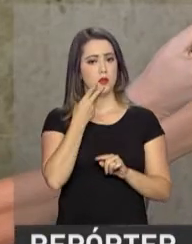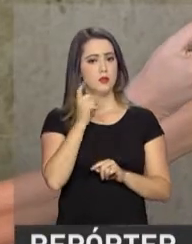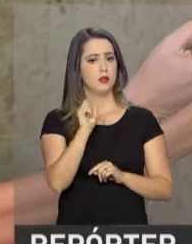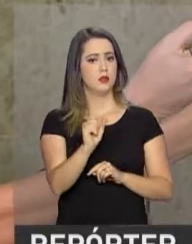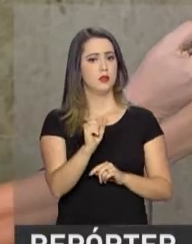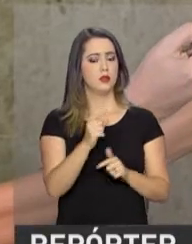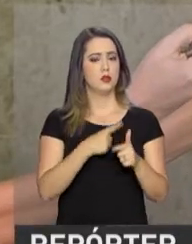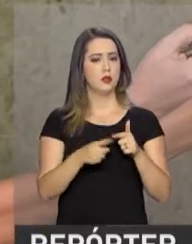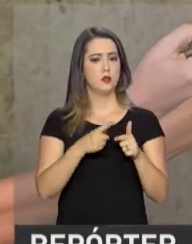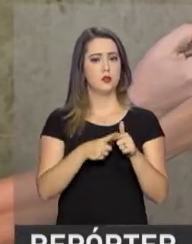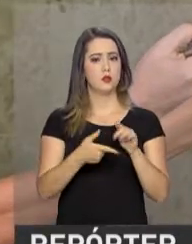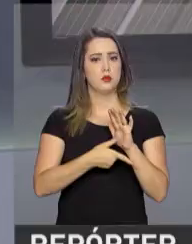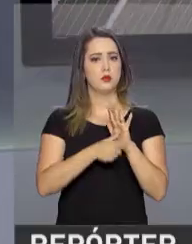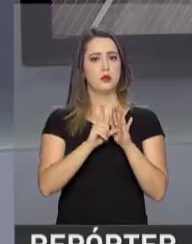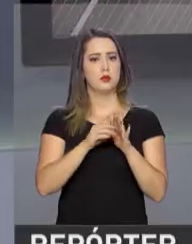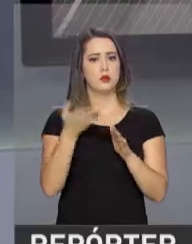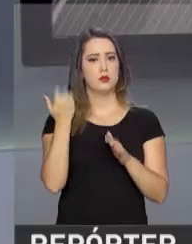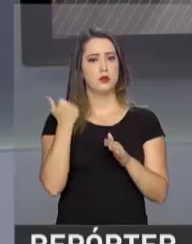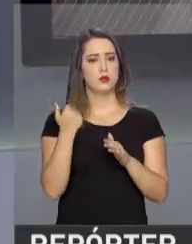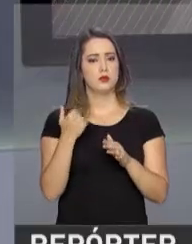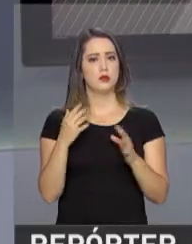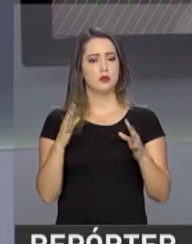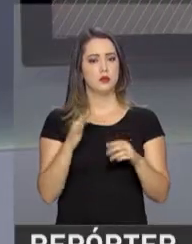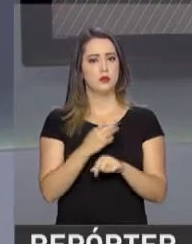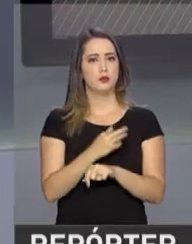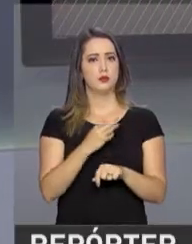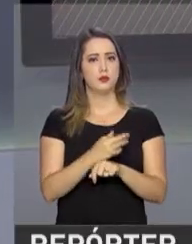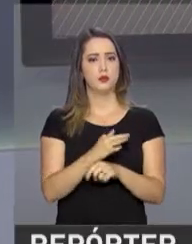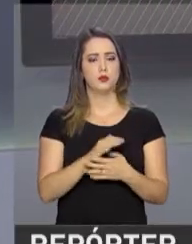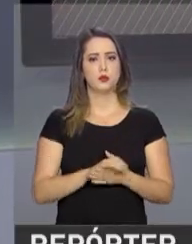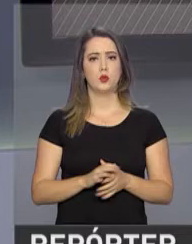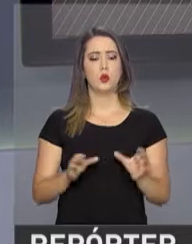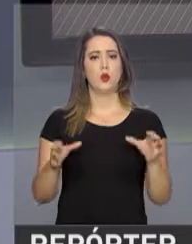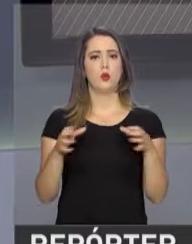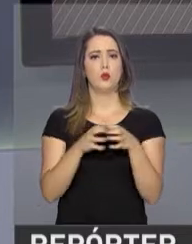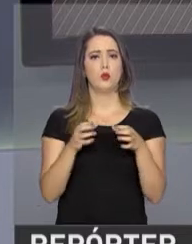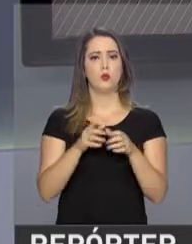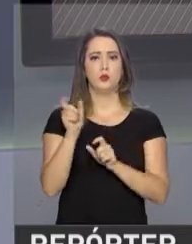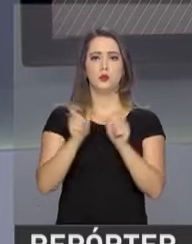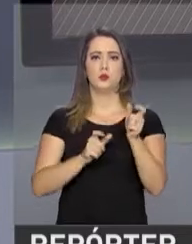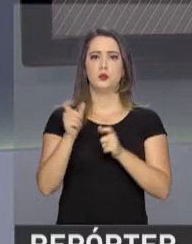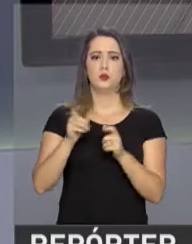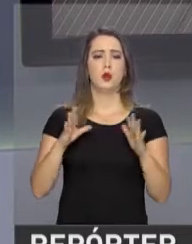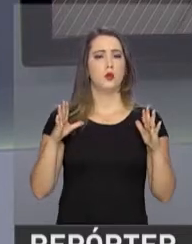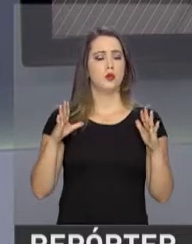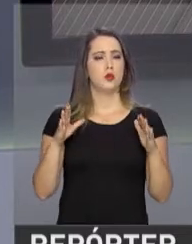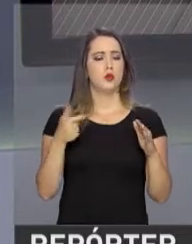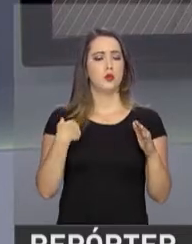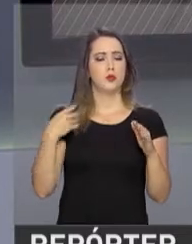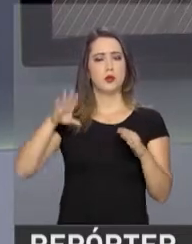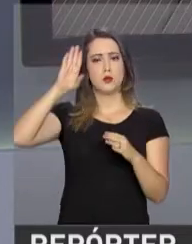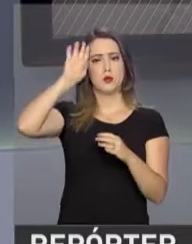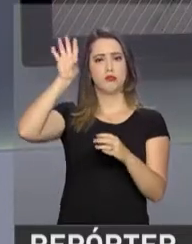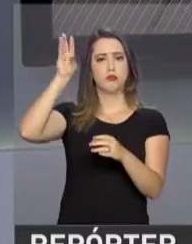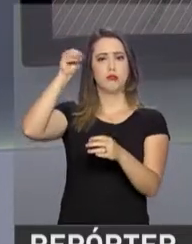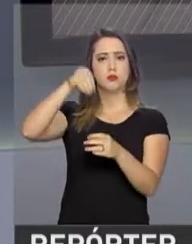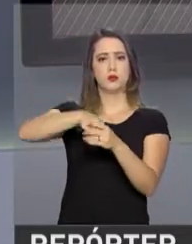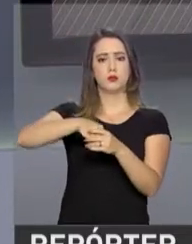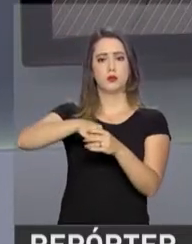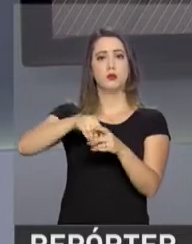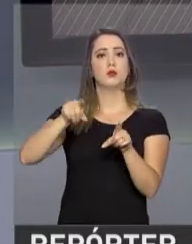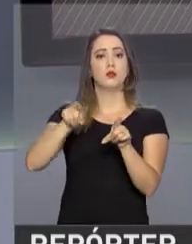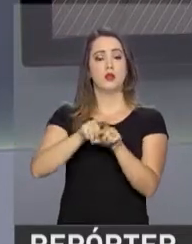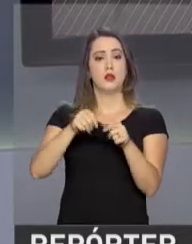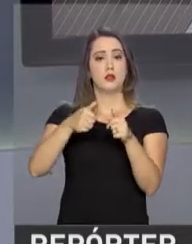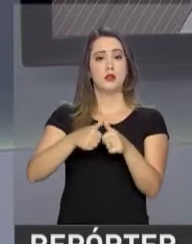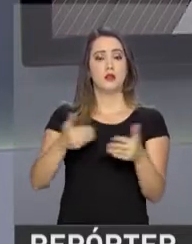anteriores convenções o interventor federal no rio de janeiro e comandante militar do leste general braga neto